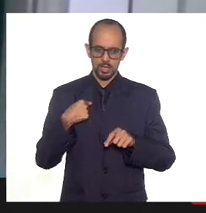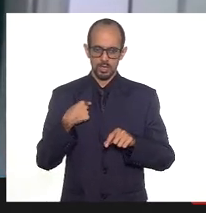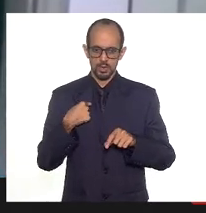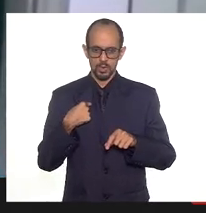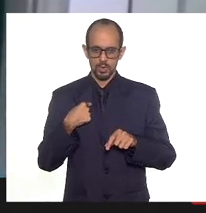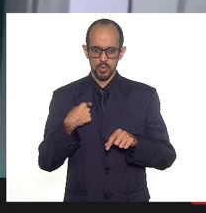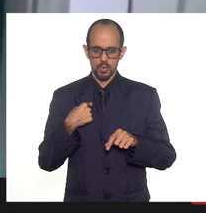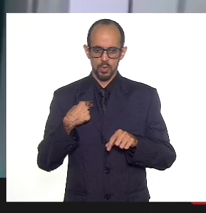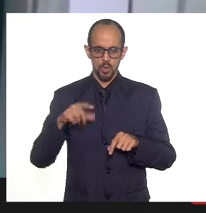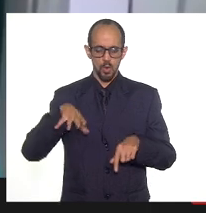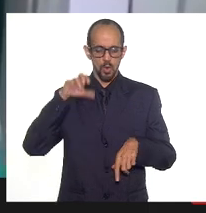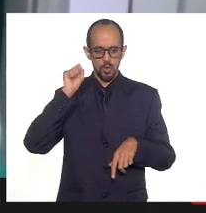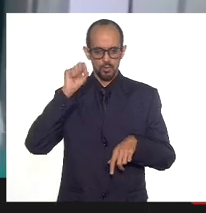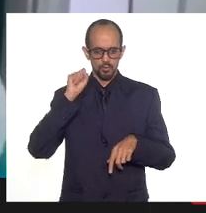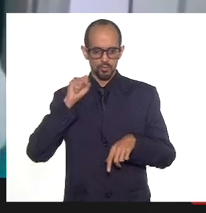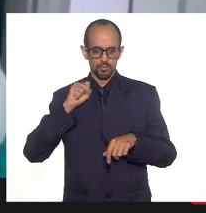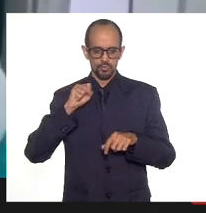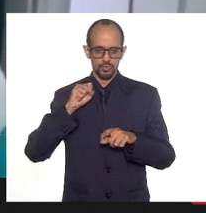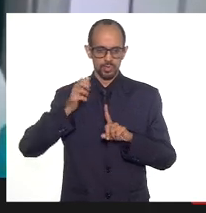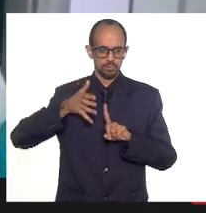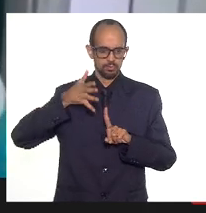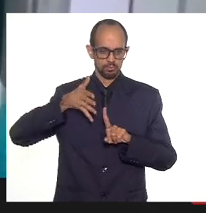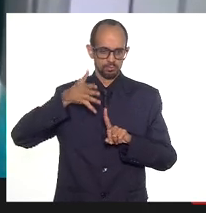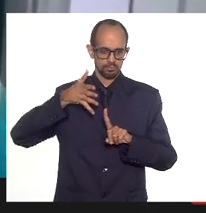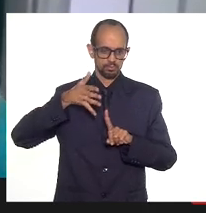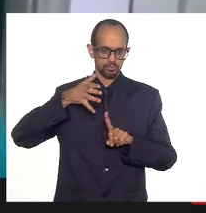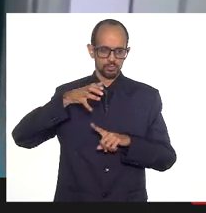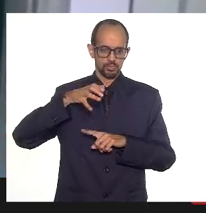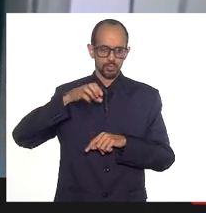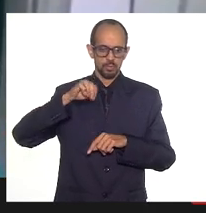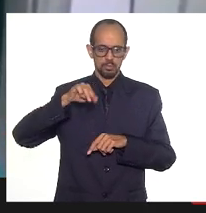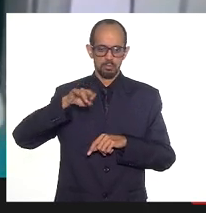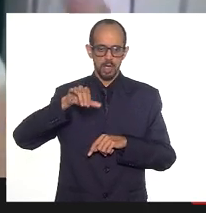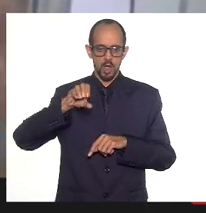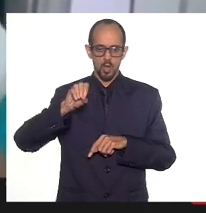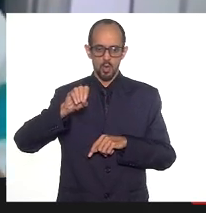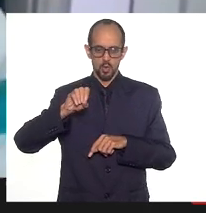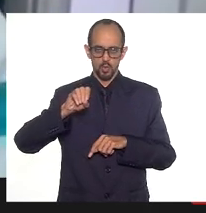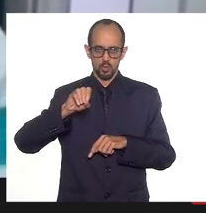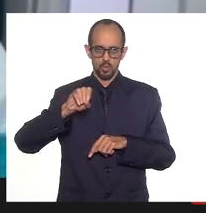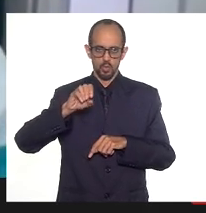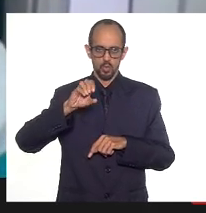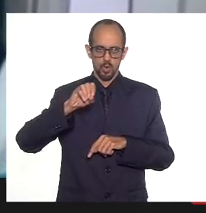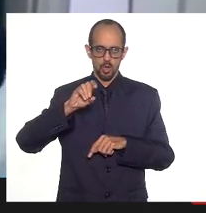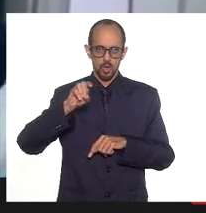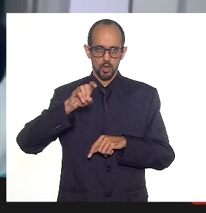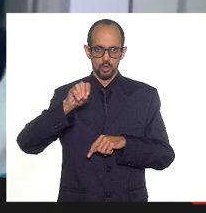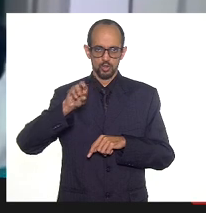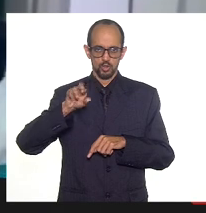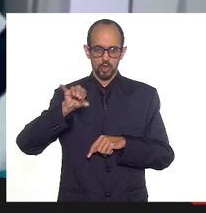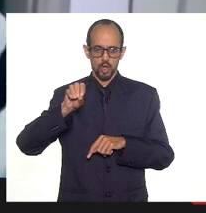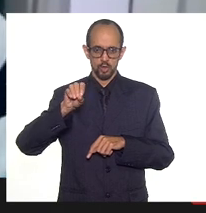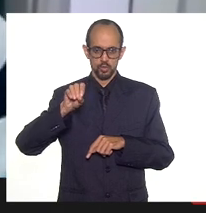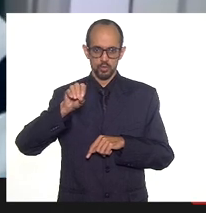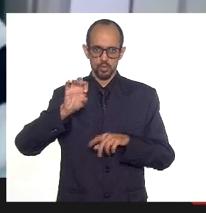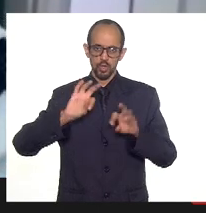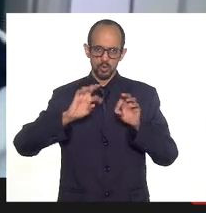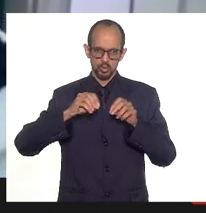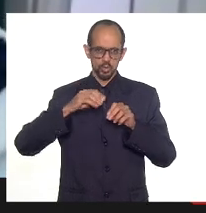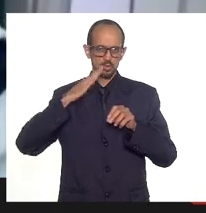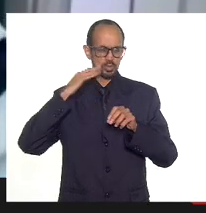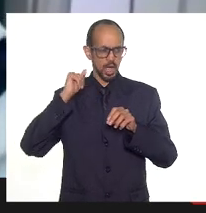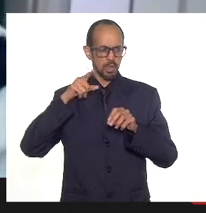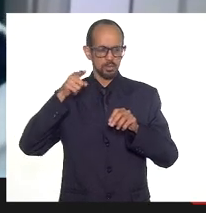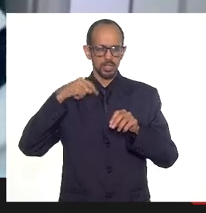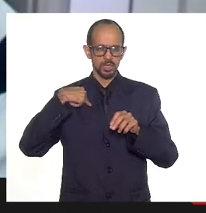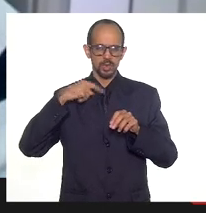parte da intervenção do Mauro Osório, que é uma pessoa em quem eu tenho, todos sabem isso publicamente, muita referência quando